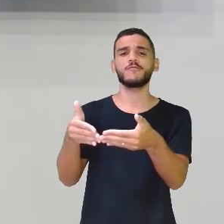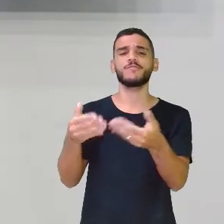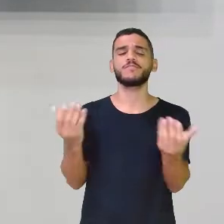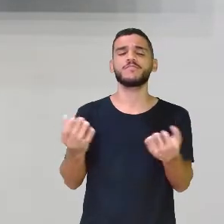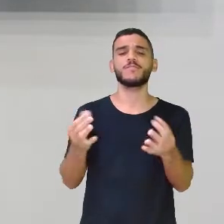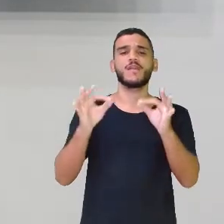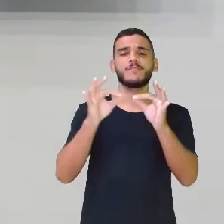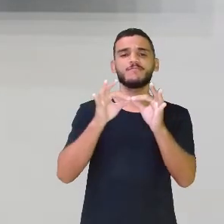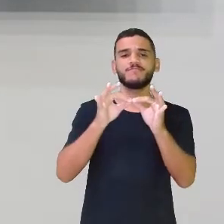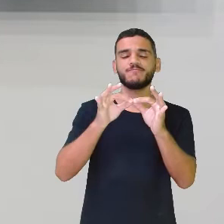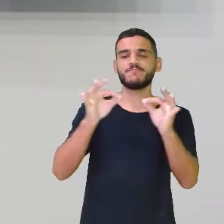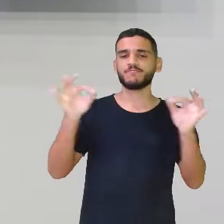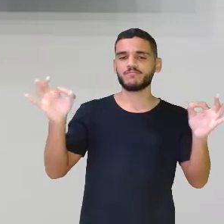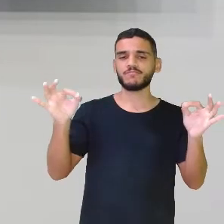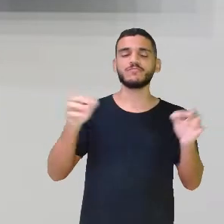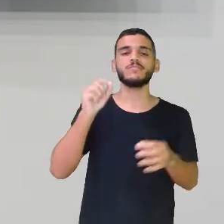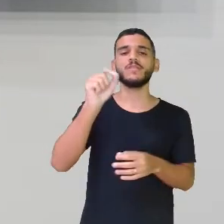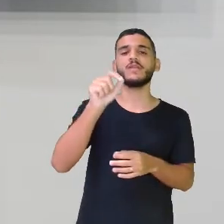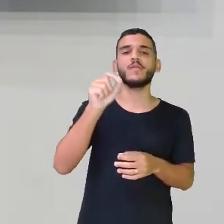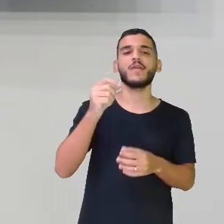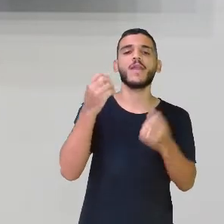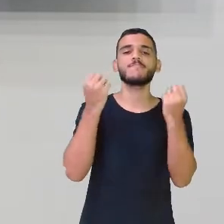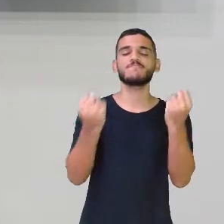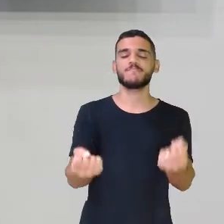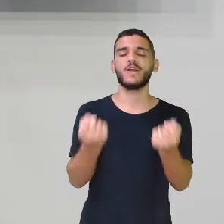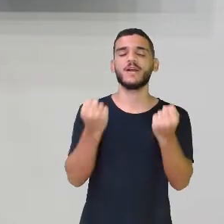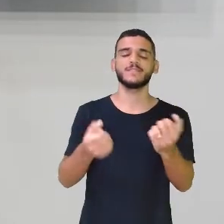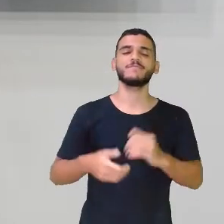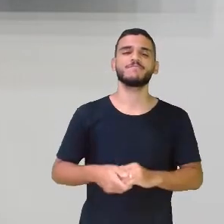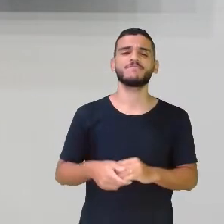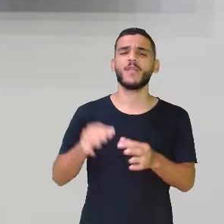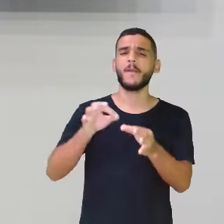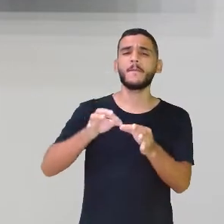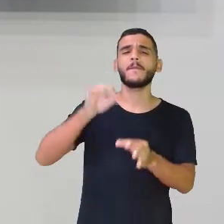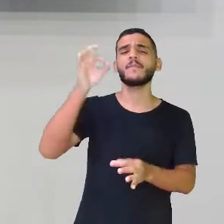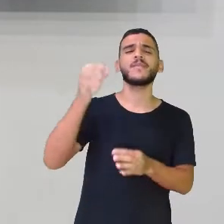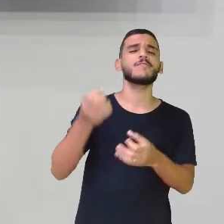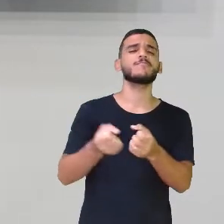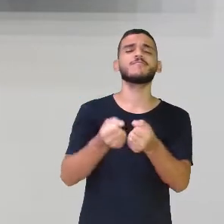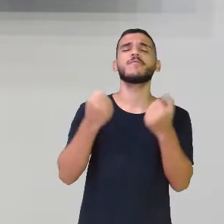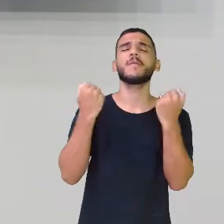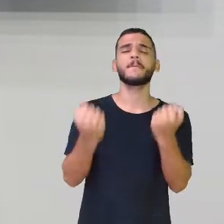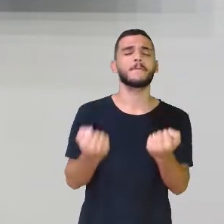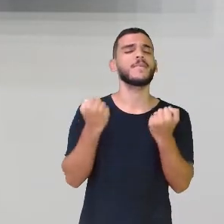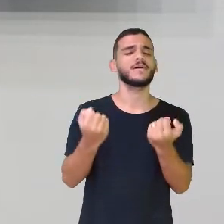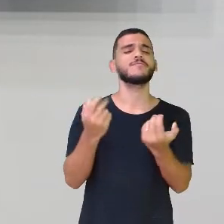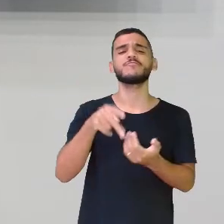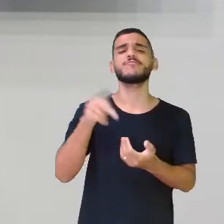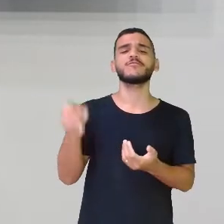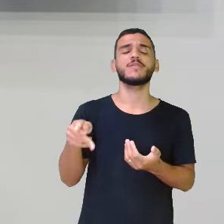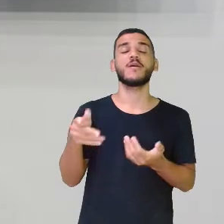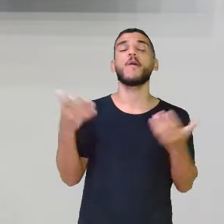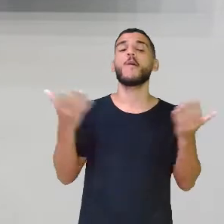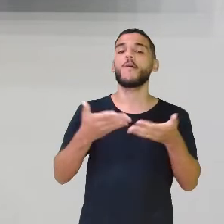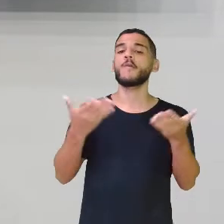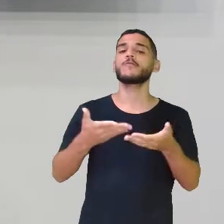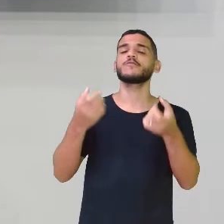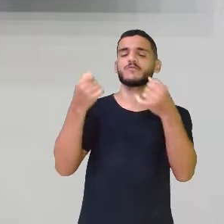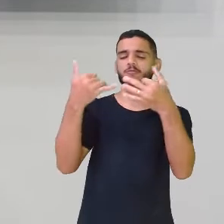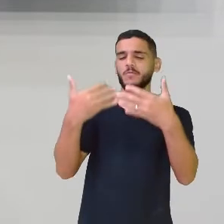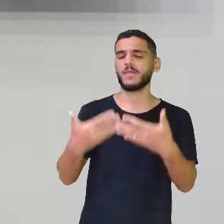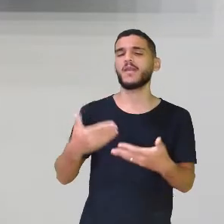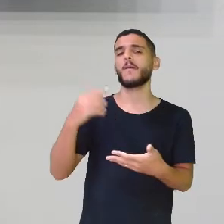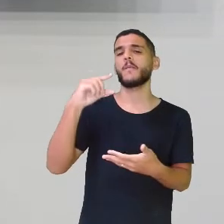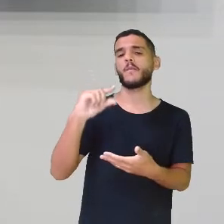as medidas de massa. Medidas de massa, professora? A gente vai conversar um pouco sobre